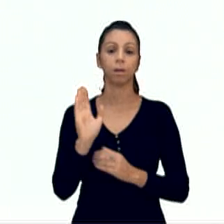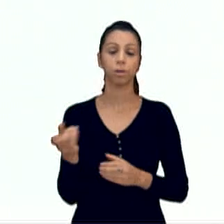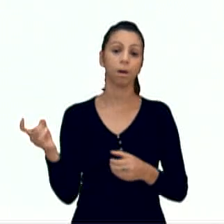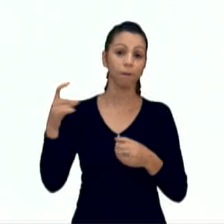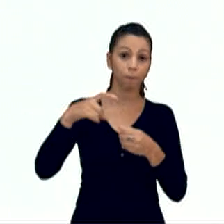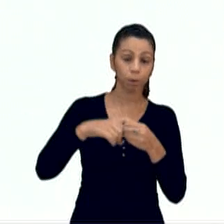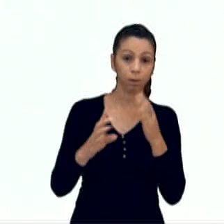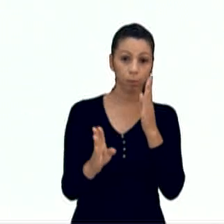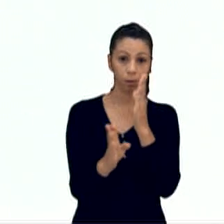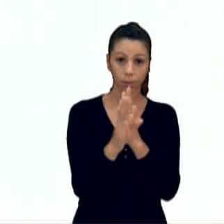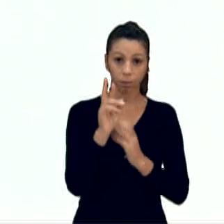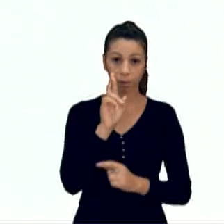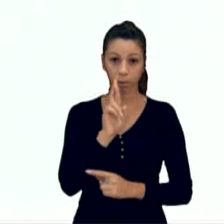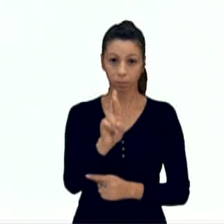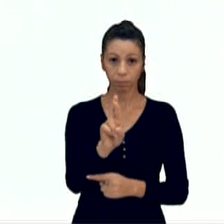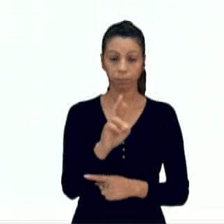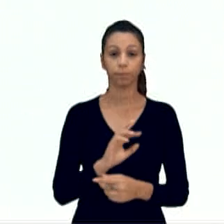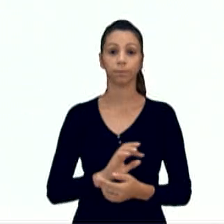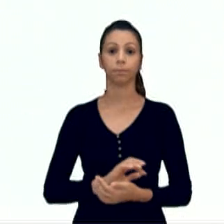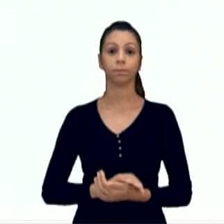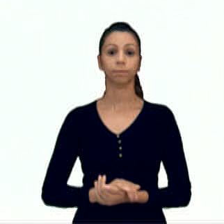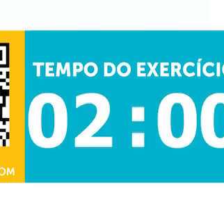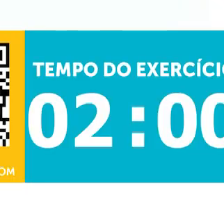para conferir.